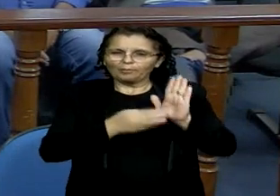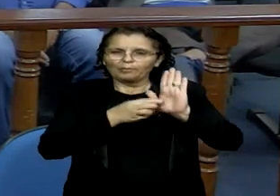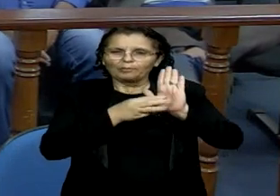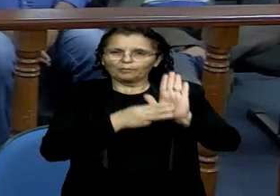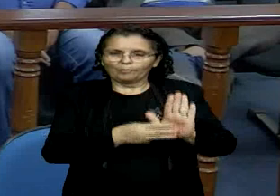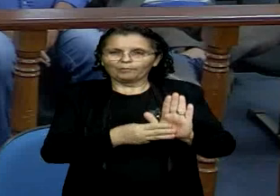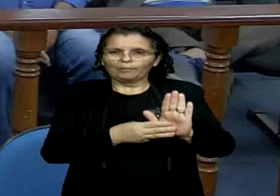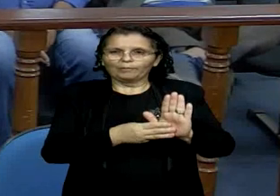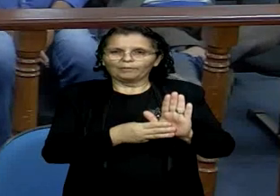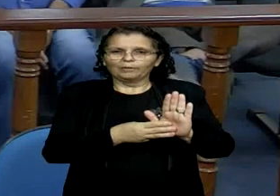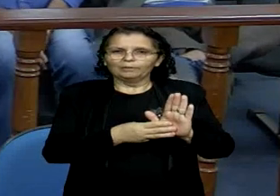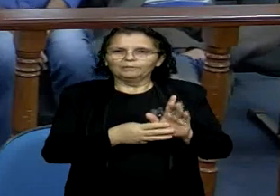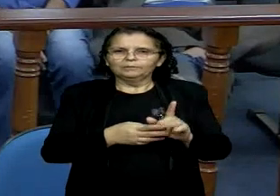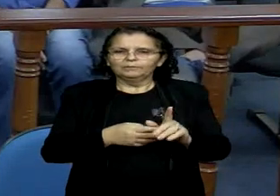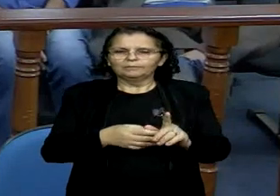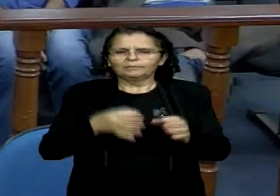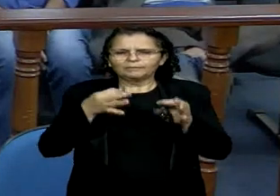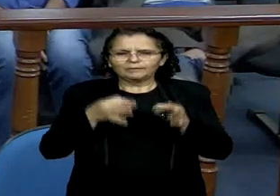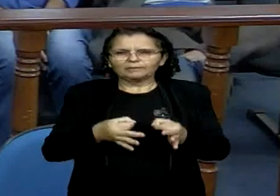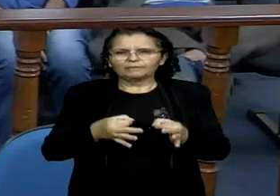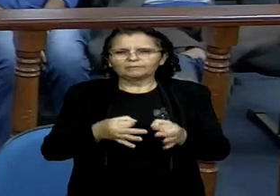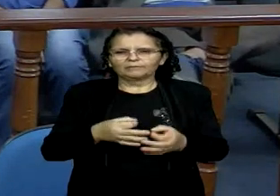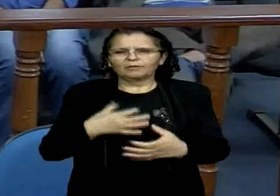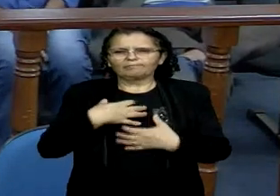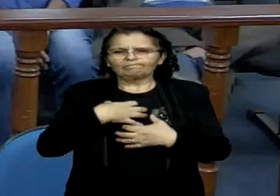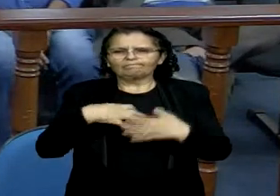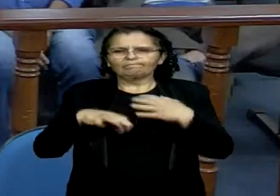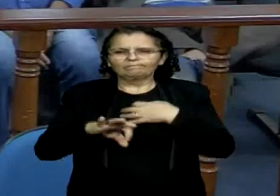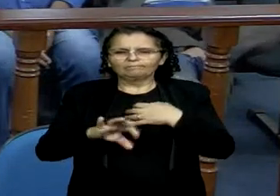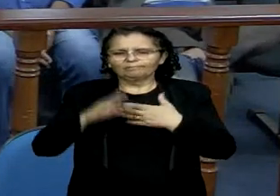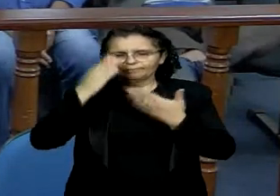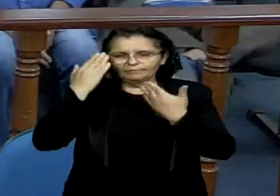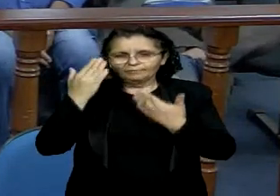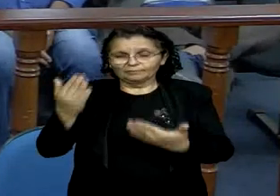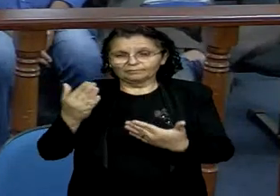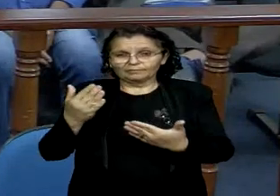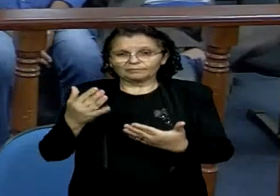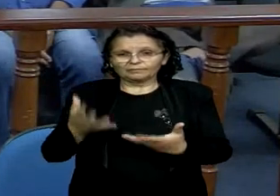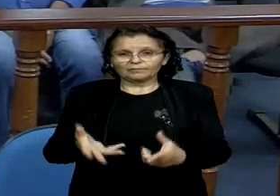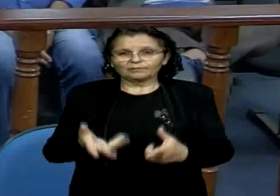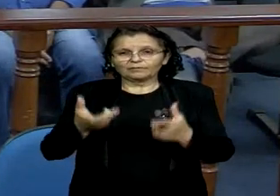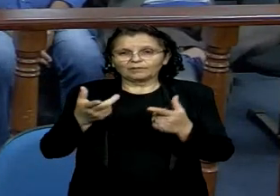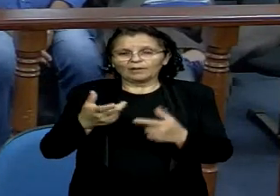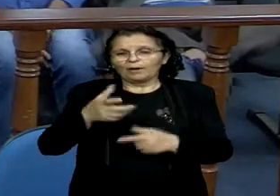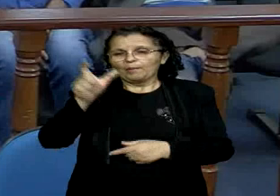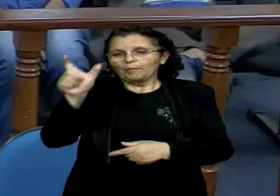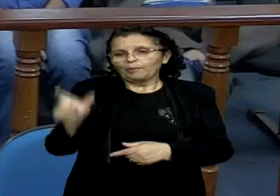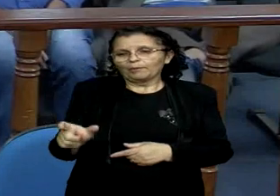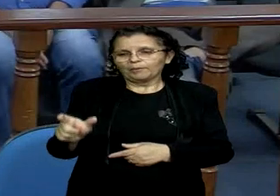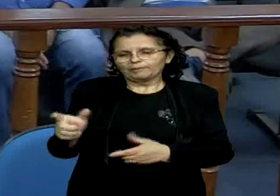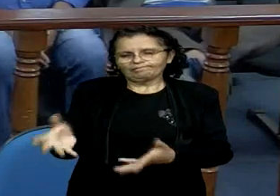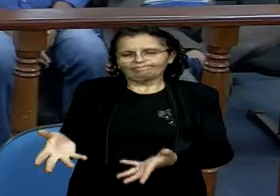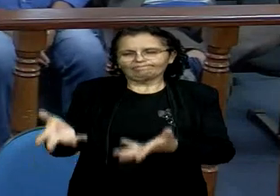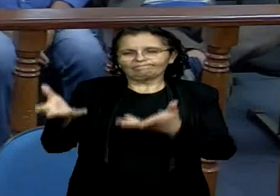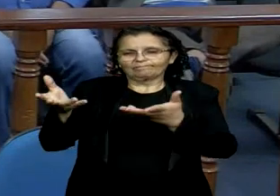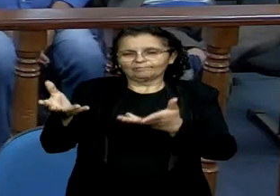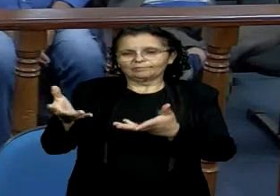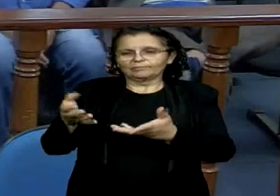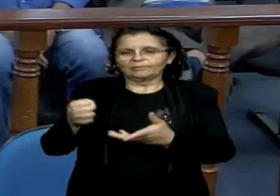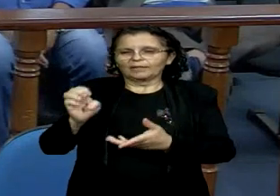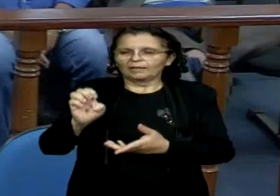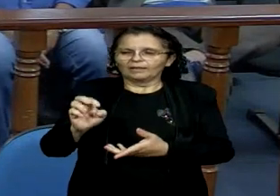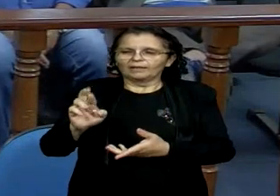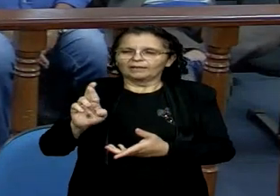moção que reflete os mais sinceros sentimentos e gratidão e apreço por um cidadão notável,